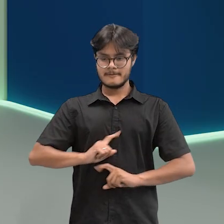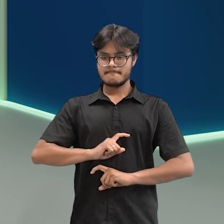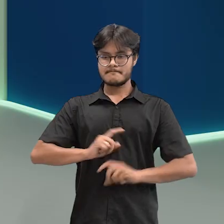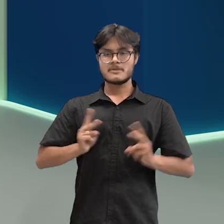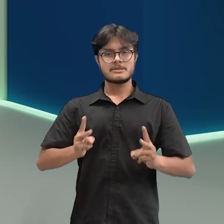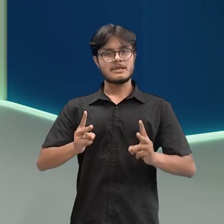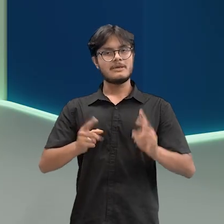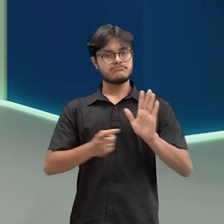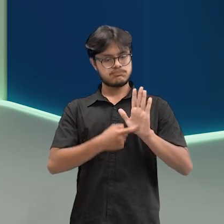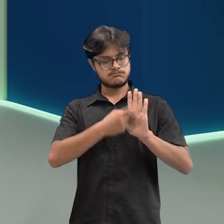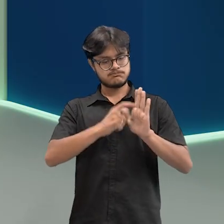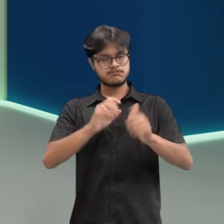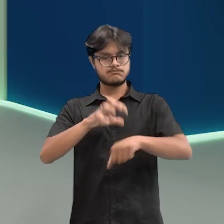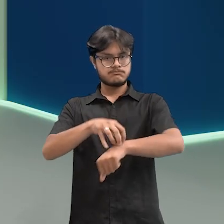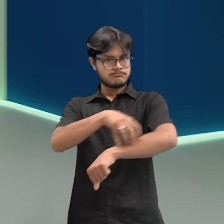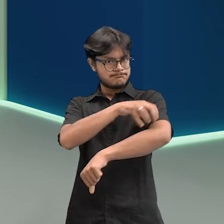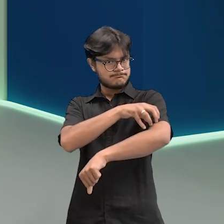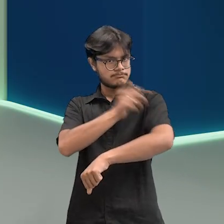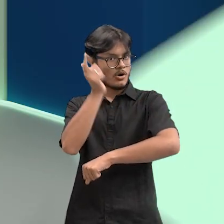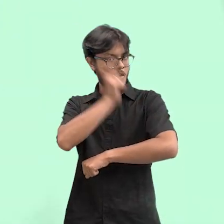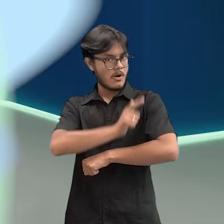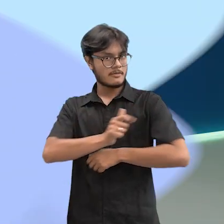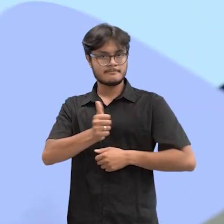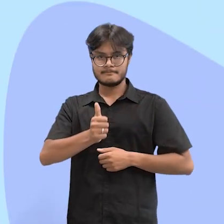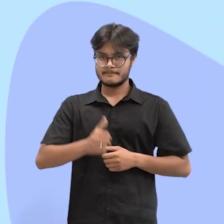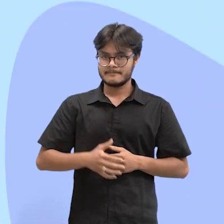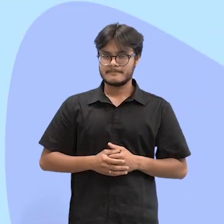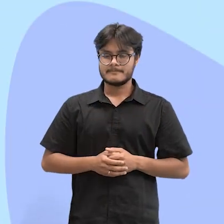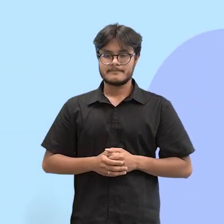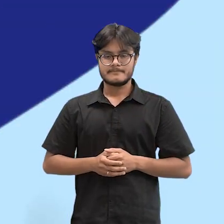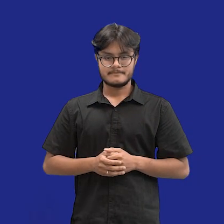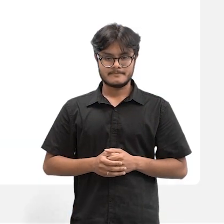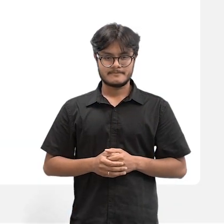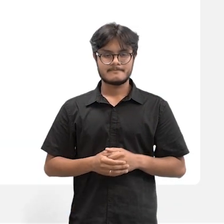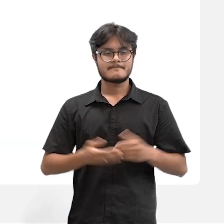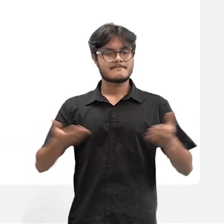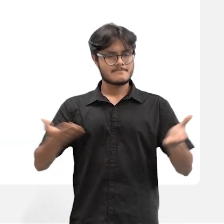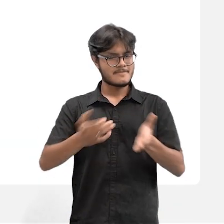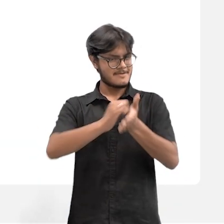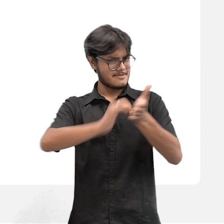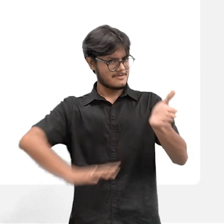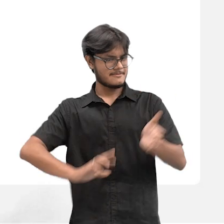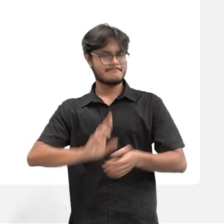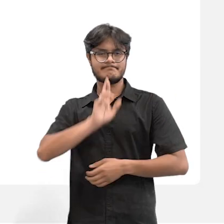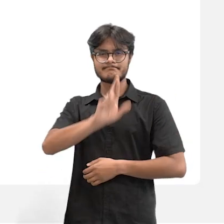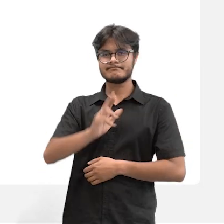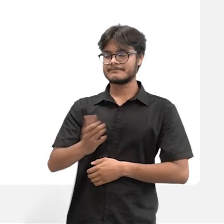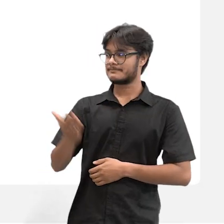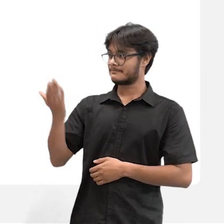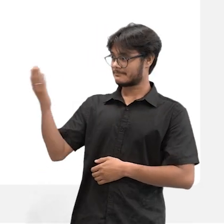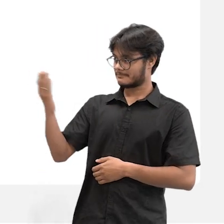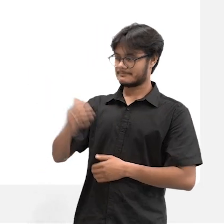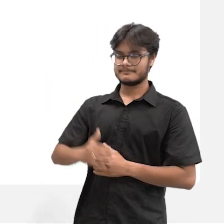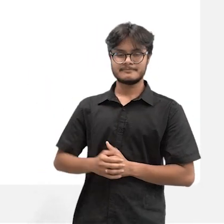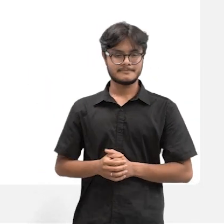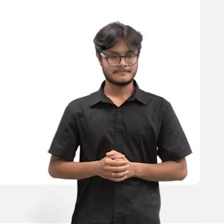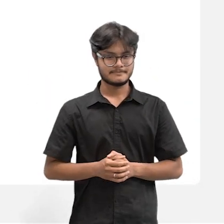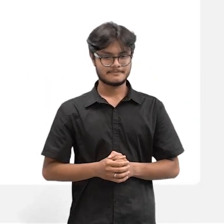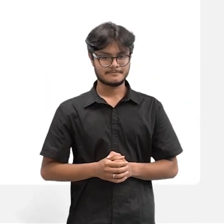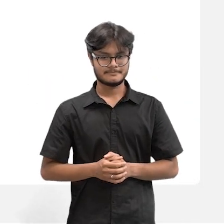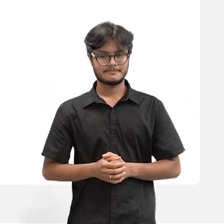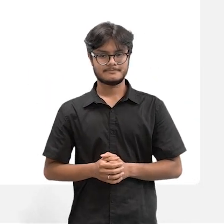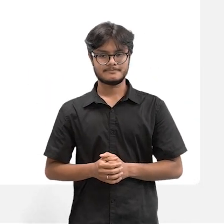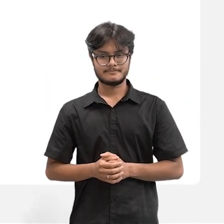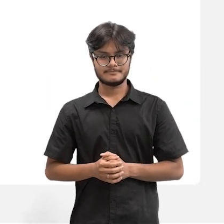simplesmente insistar formando os cisticercos. Beleza? E bora lá corrigir a nossa questão. Em relação à